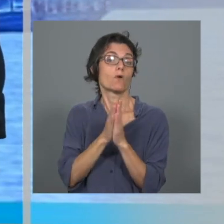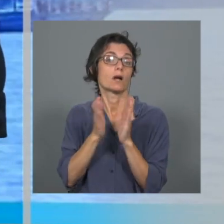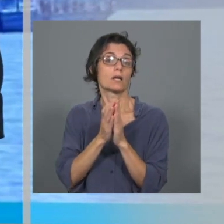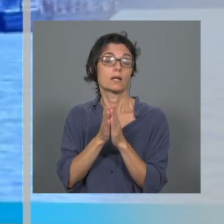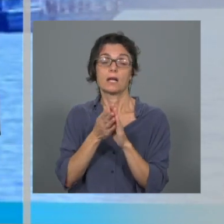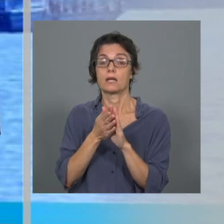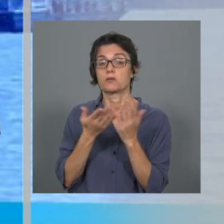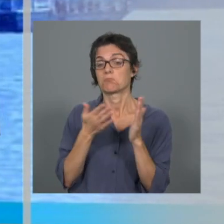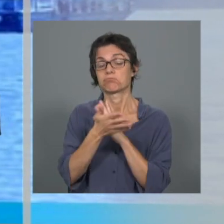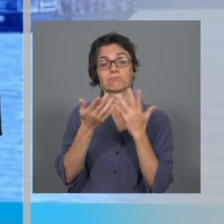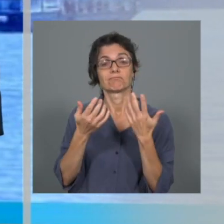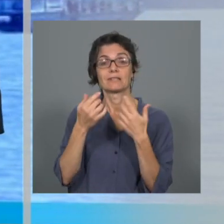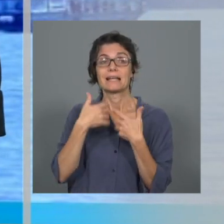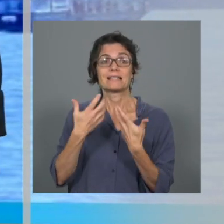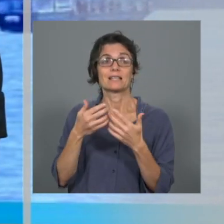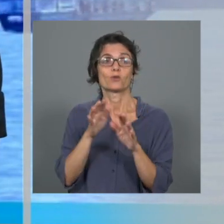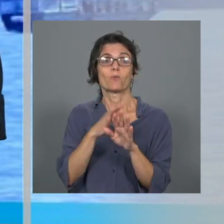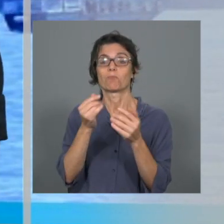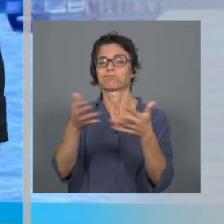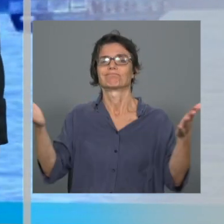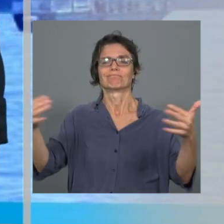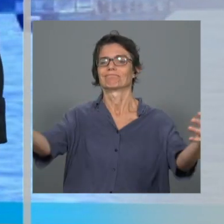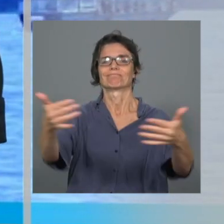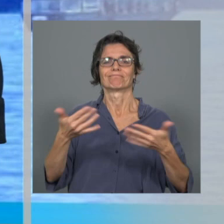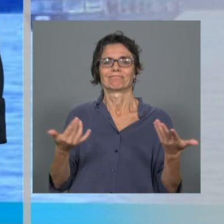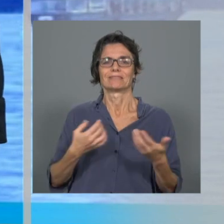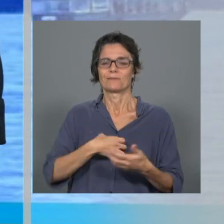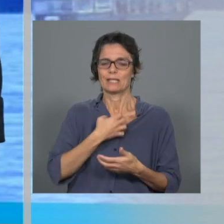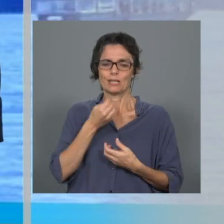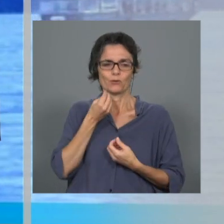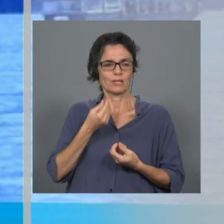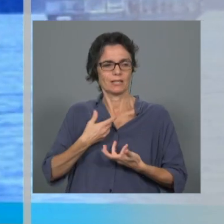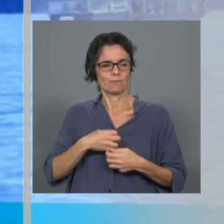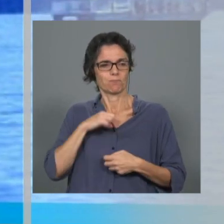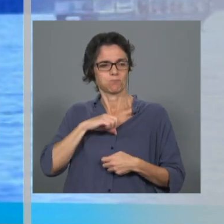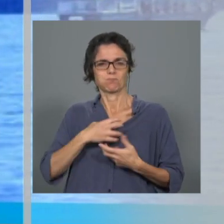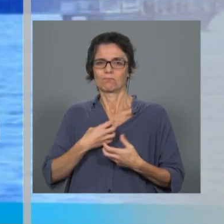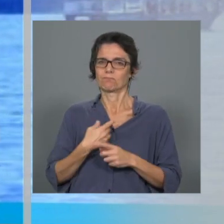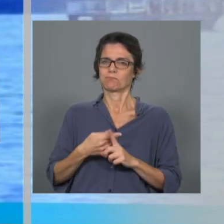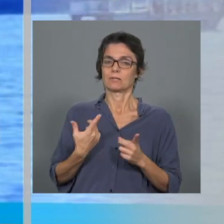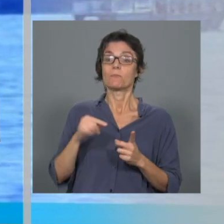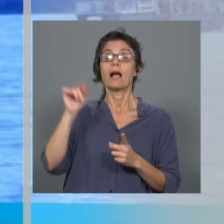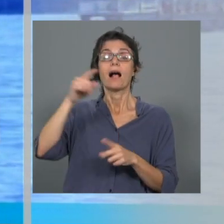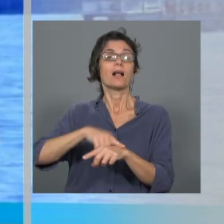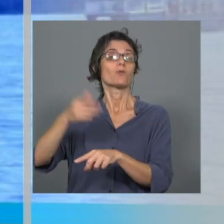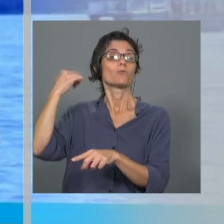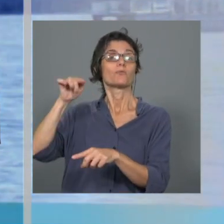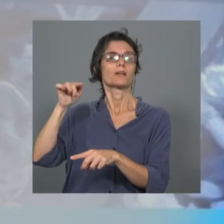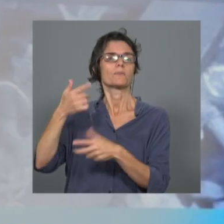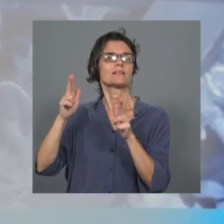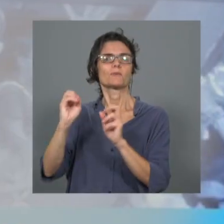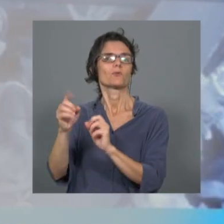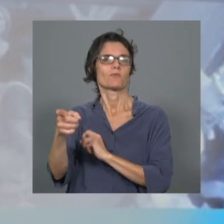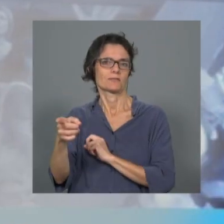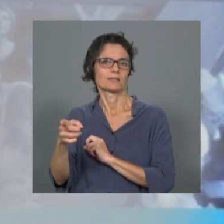bem acolhida, e na altura não termos essa liberdade. Isso é muito evidenciado no filme. É também